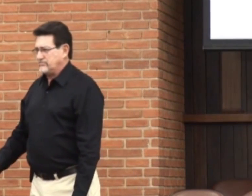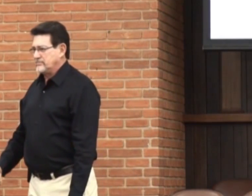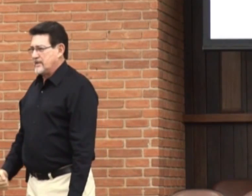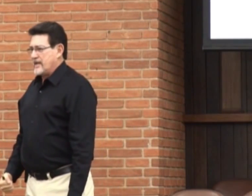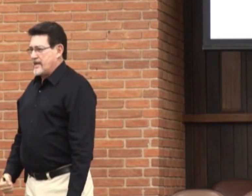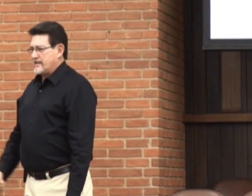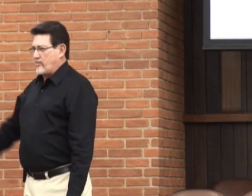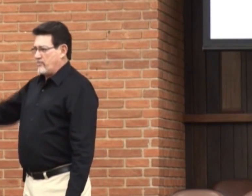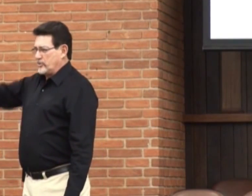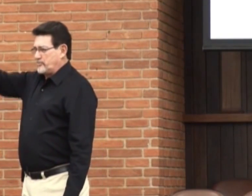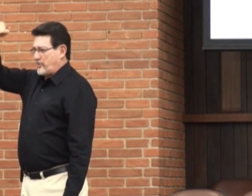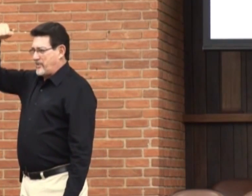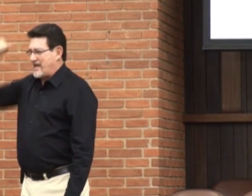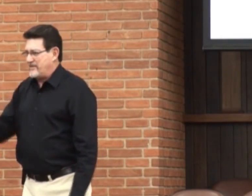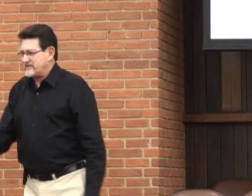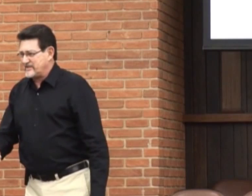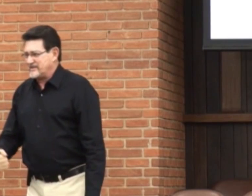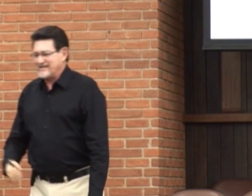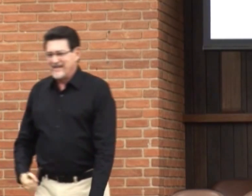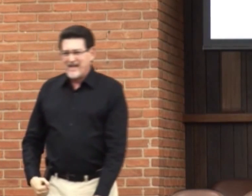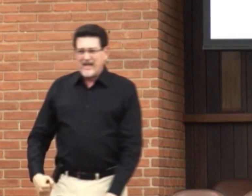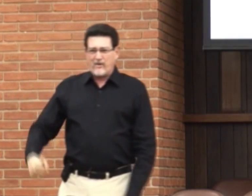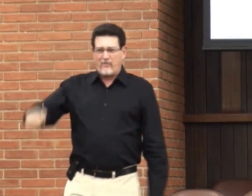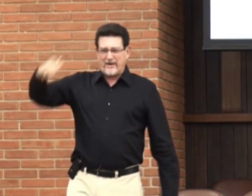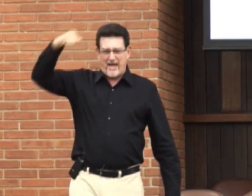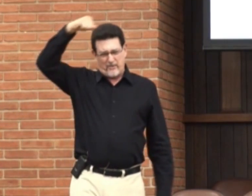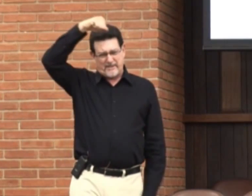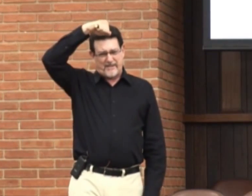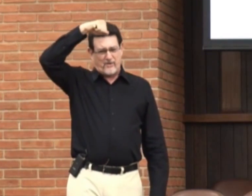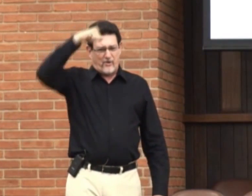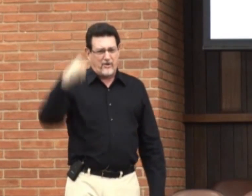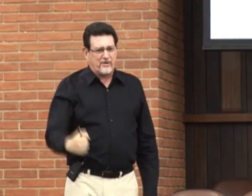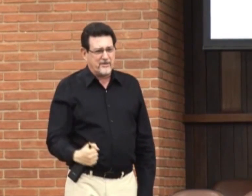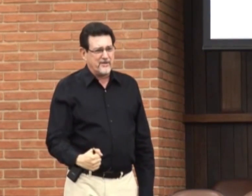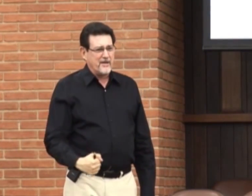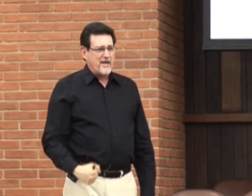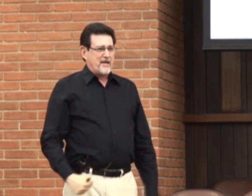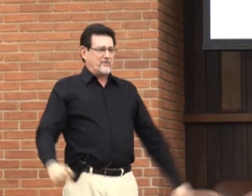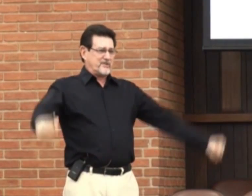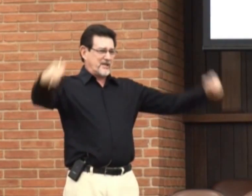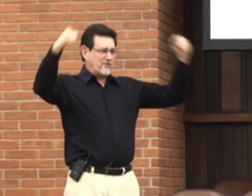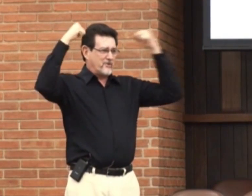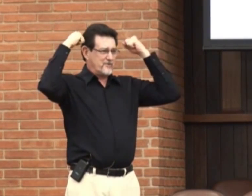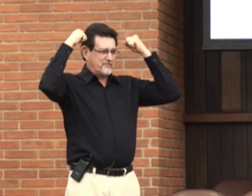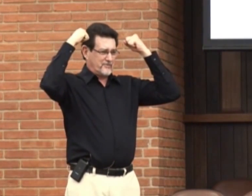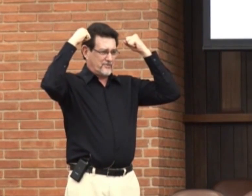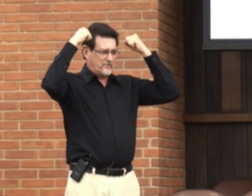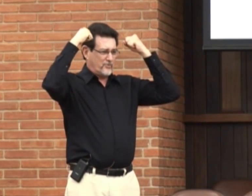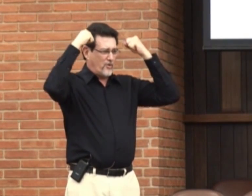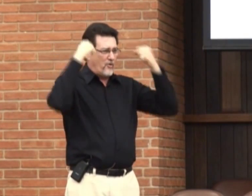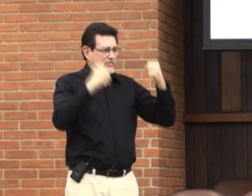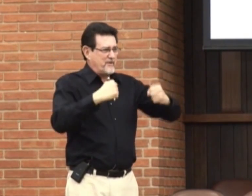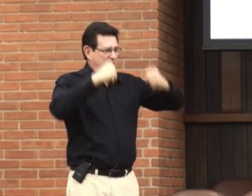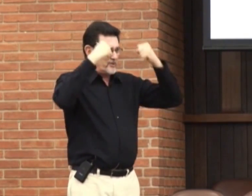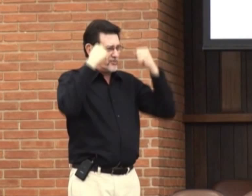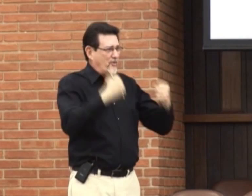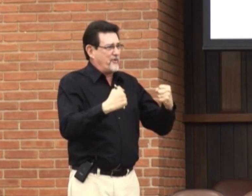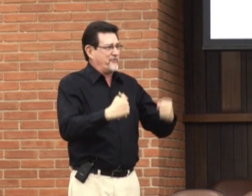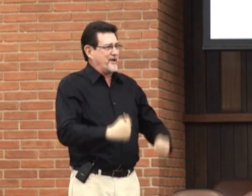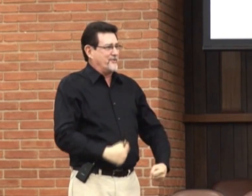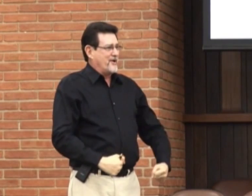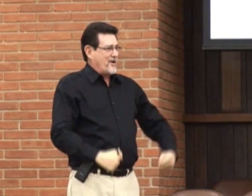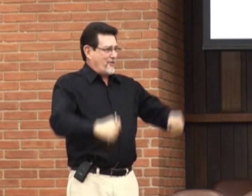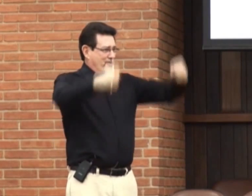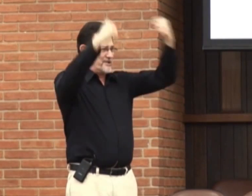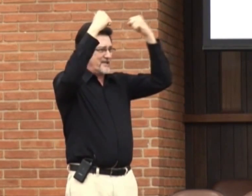drogado, deu muitos problemas. Eu orei ao Senhor, e o Senhor curou, libertou